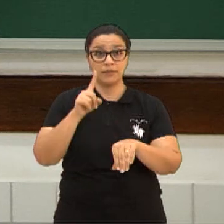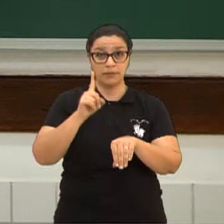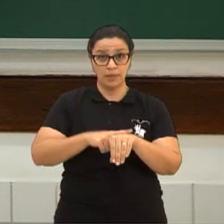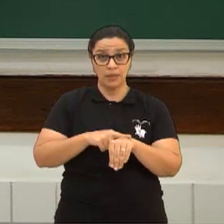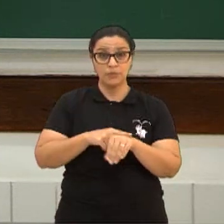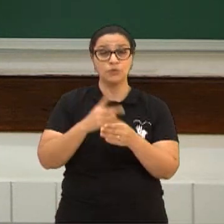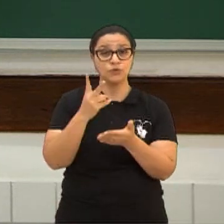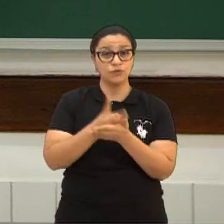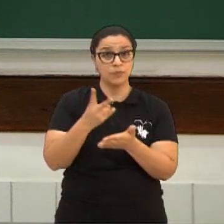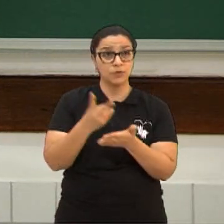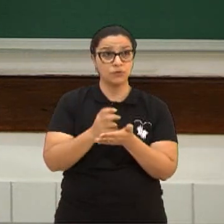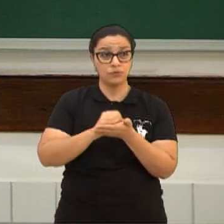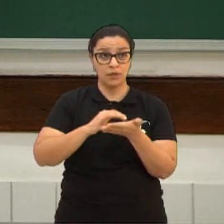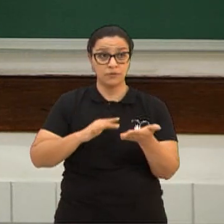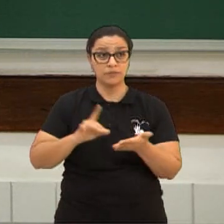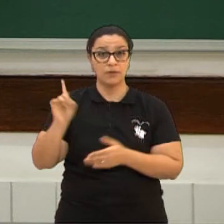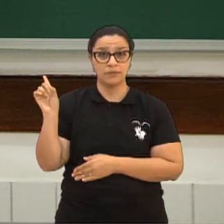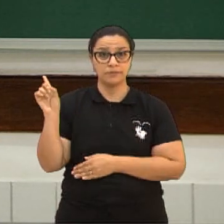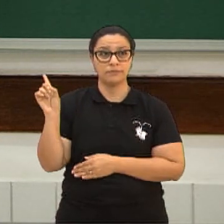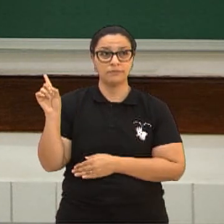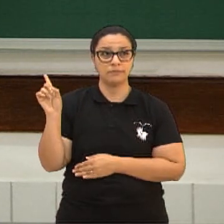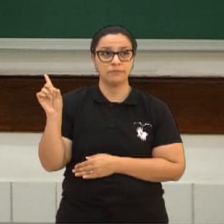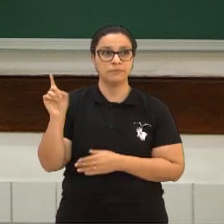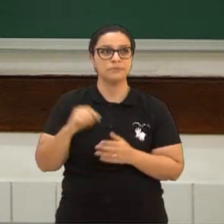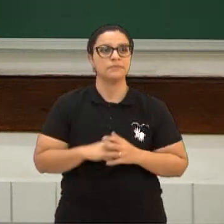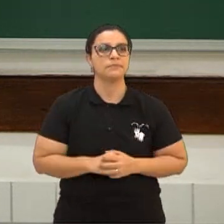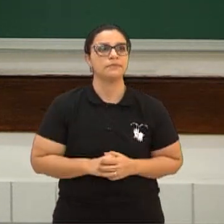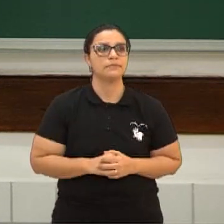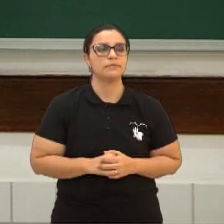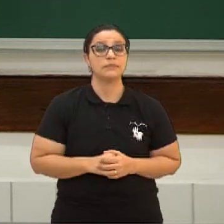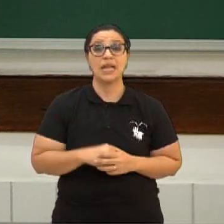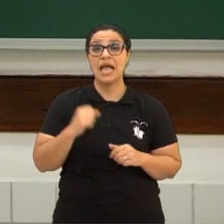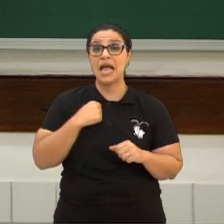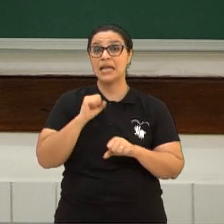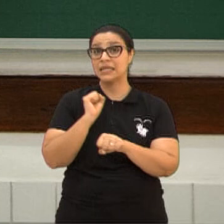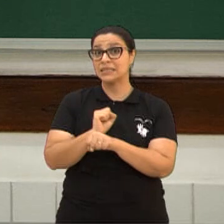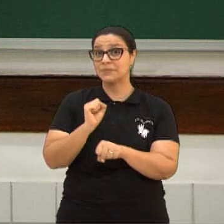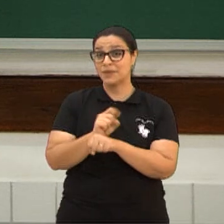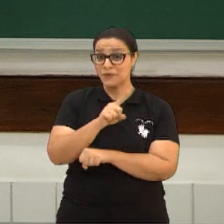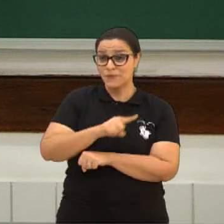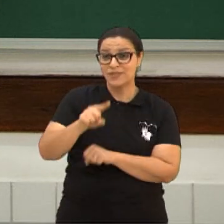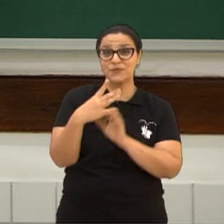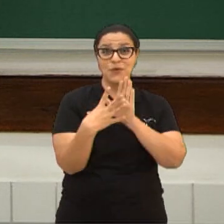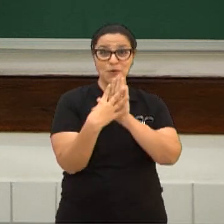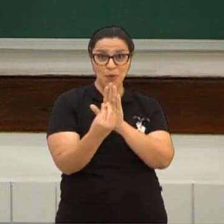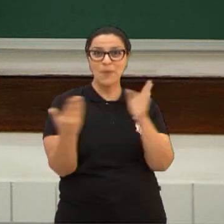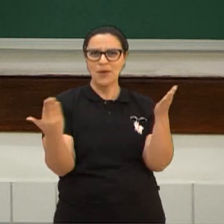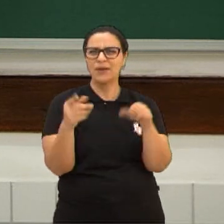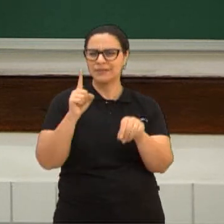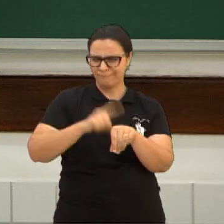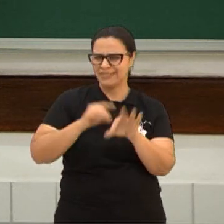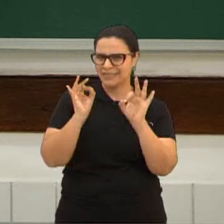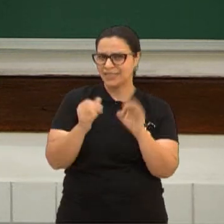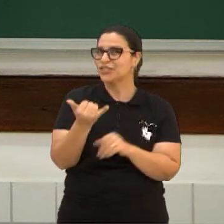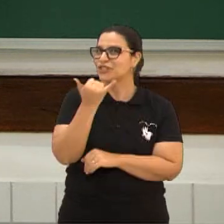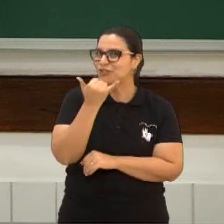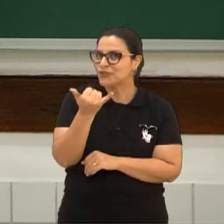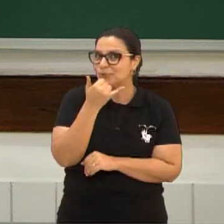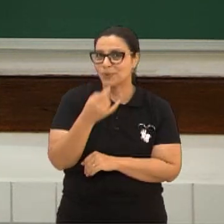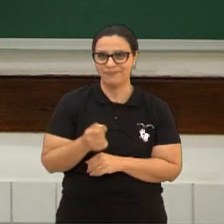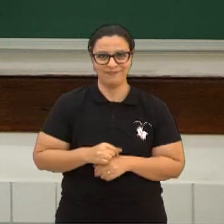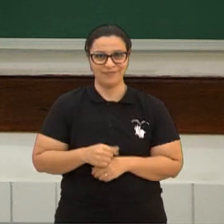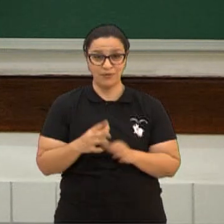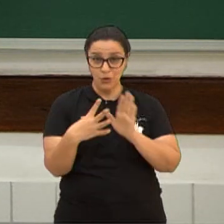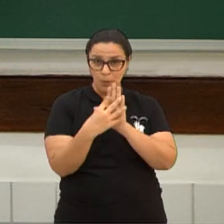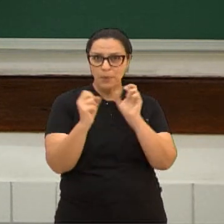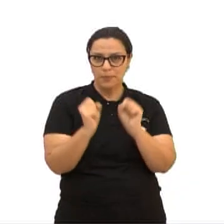sequência na nossa atividade? Olha só. A teacher vai deixar um tempinho para vocês copiarem, né? Desculpa, copiem